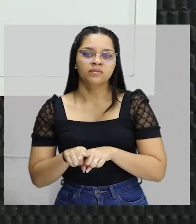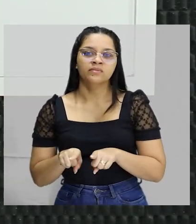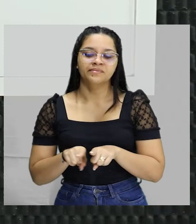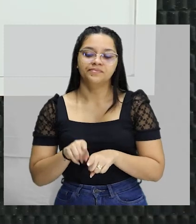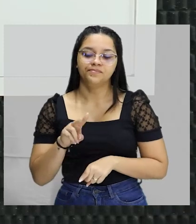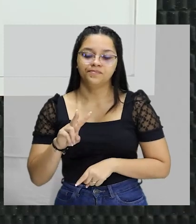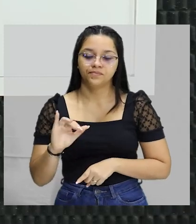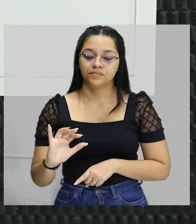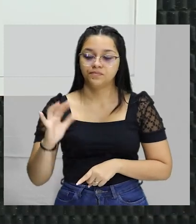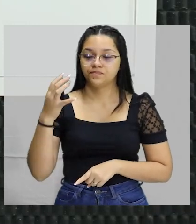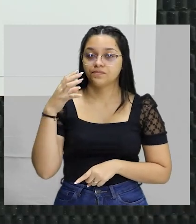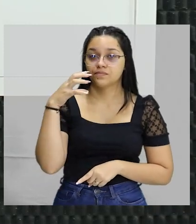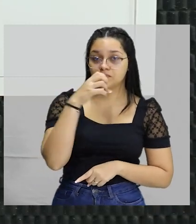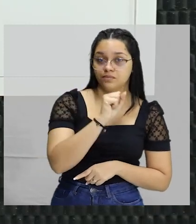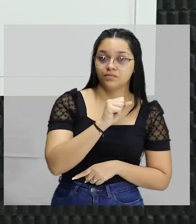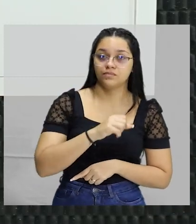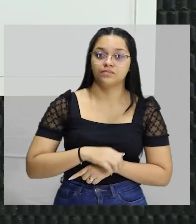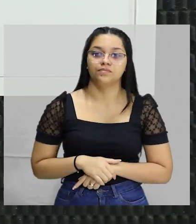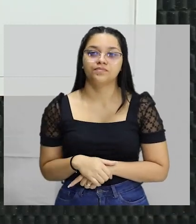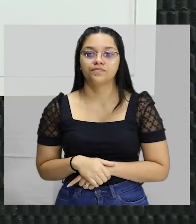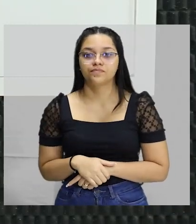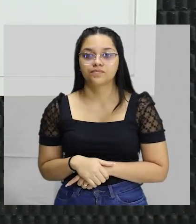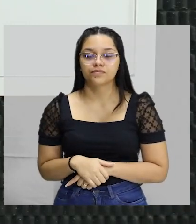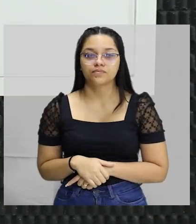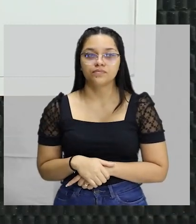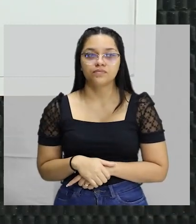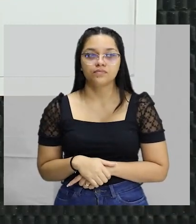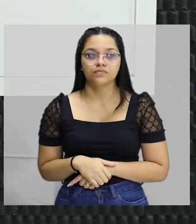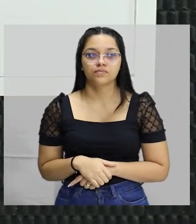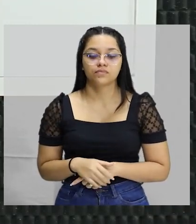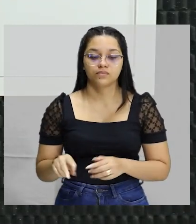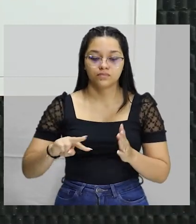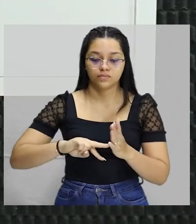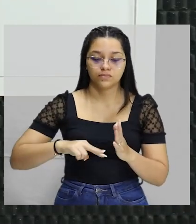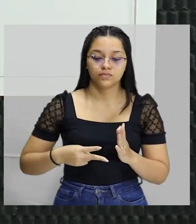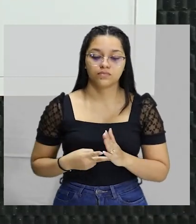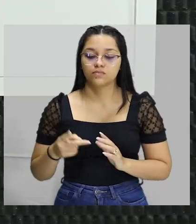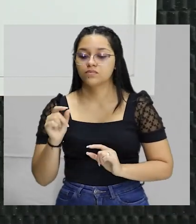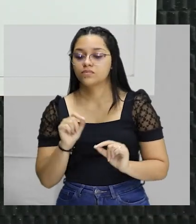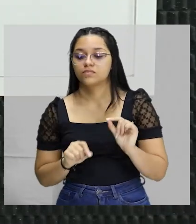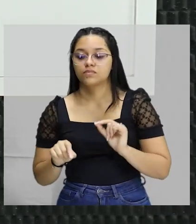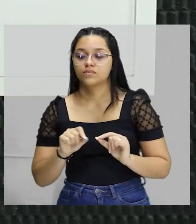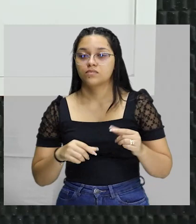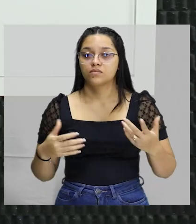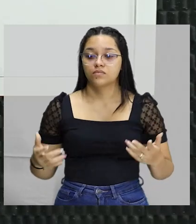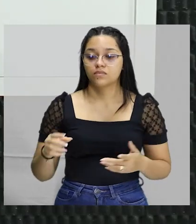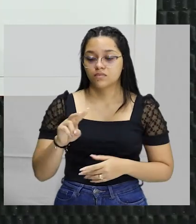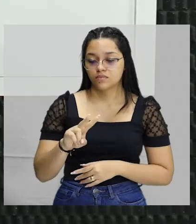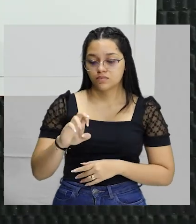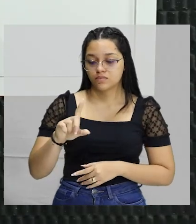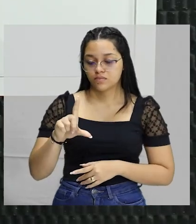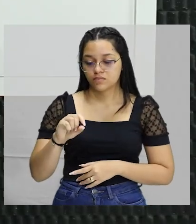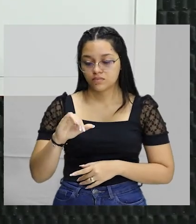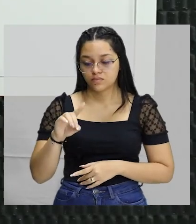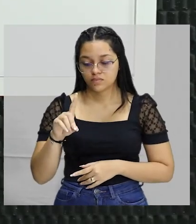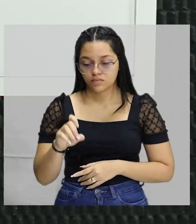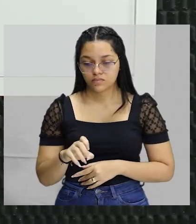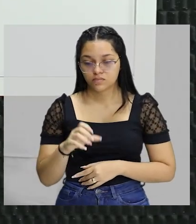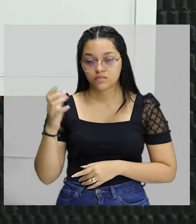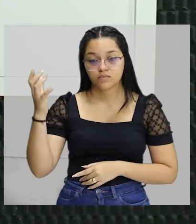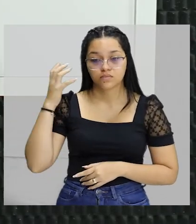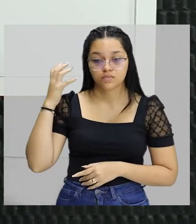vai acontecer mais rápido no meio líquido. Ou seja, o que isso quer dizer? Que a velocidade do som no